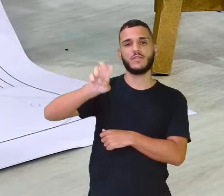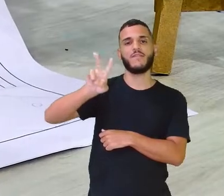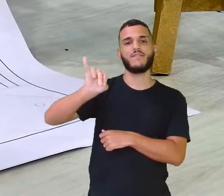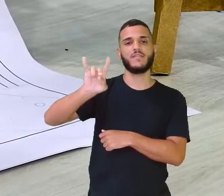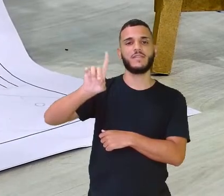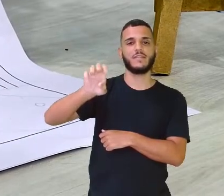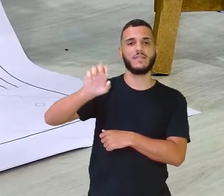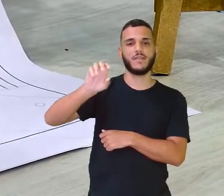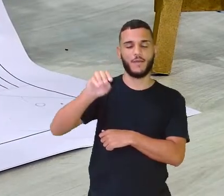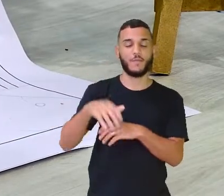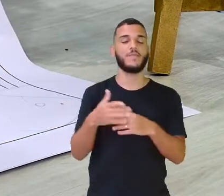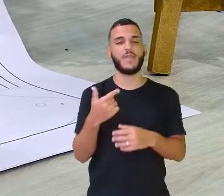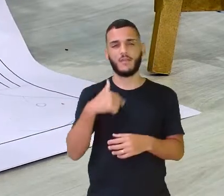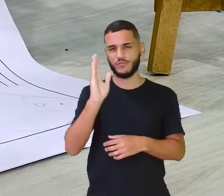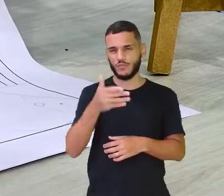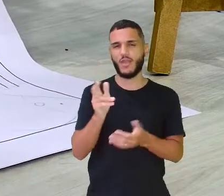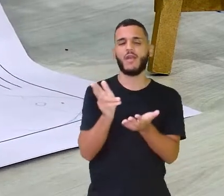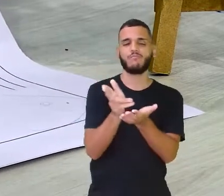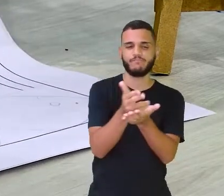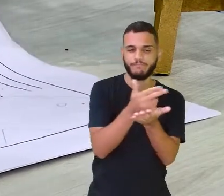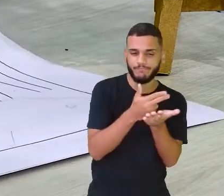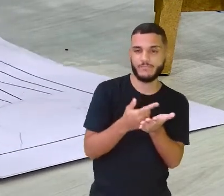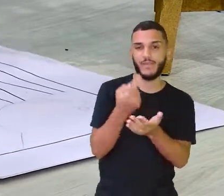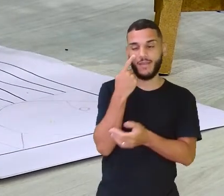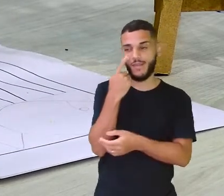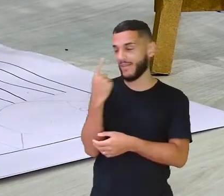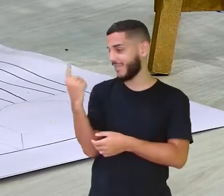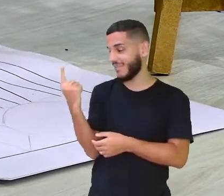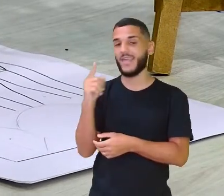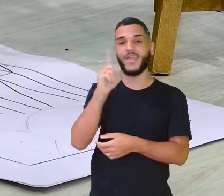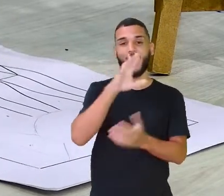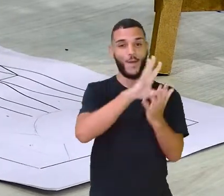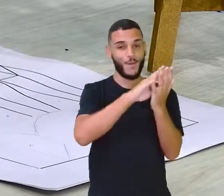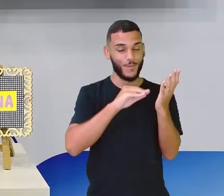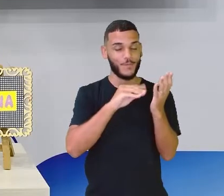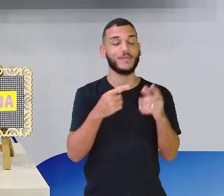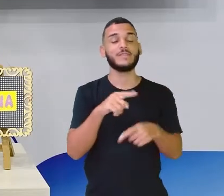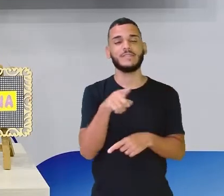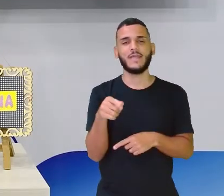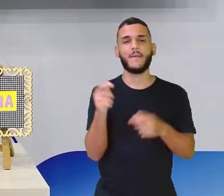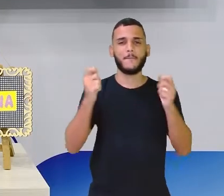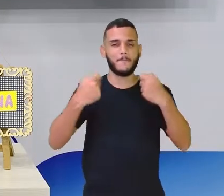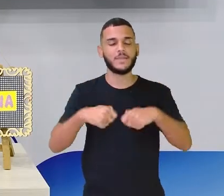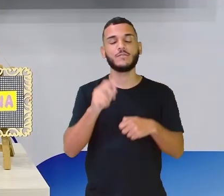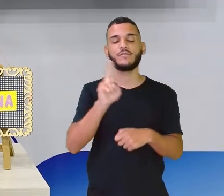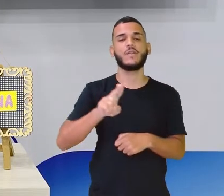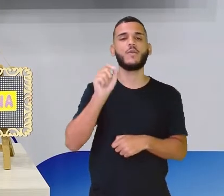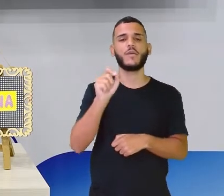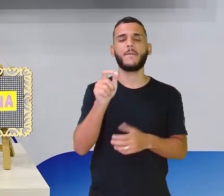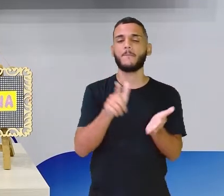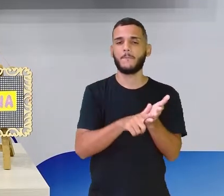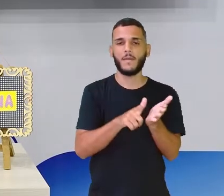arte, que é inspirada no trabalho dele, e você, para fazer essa arte, vai precisar usar um papel branco como